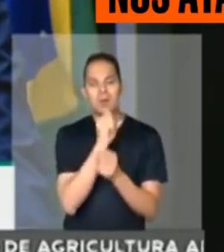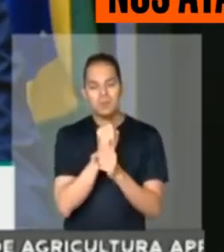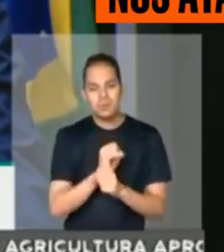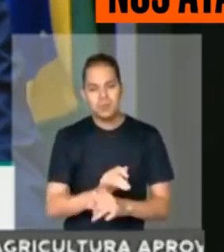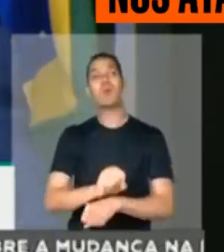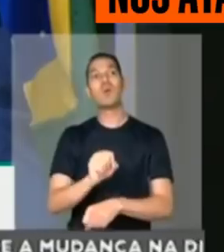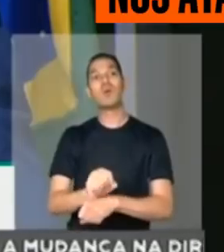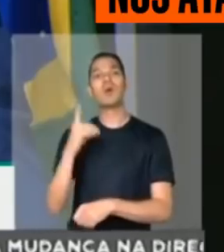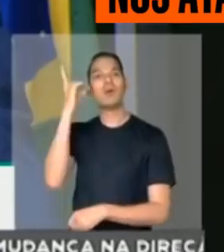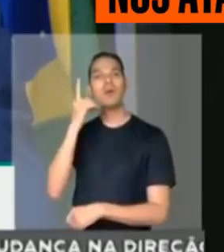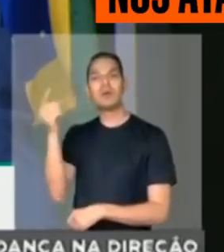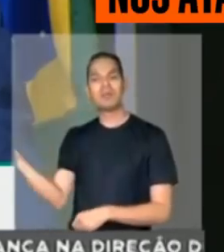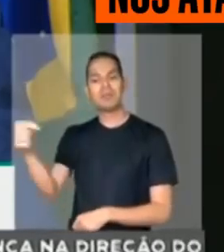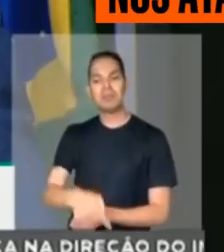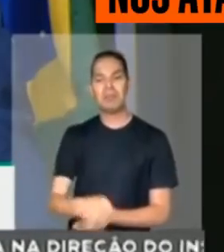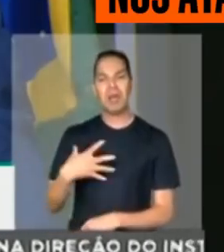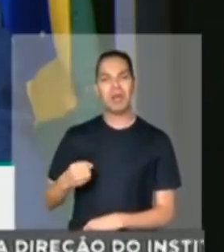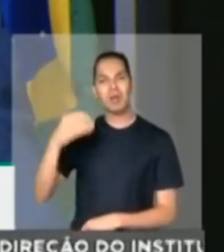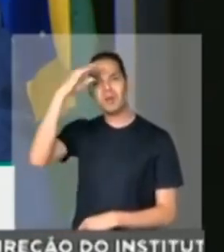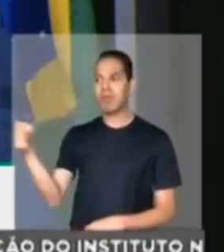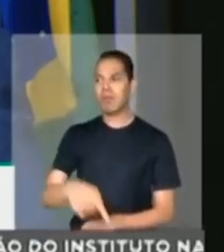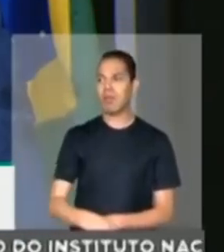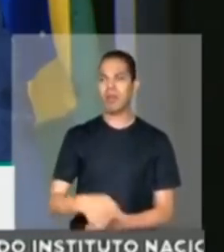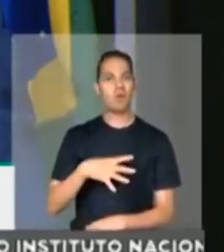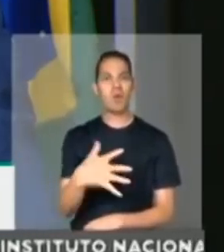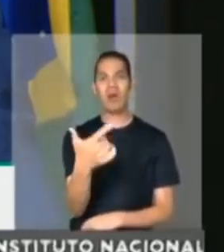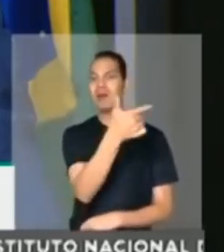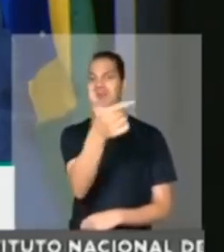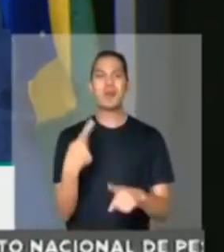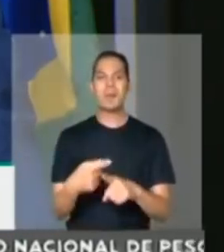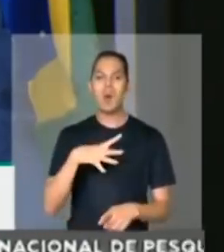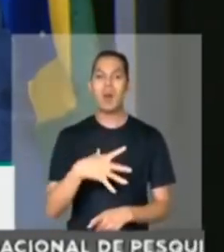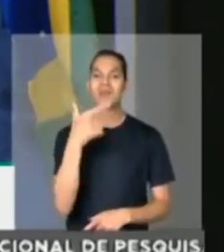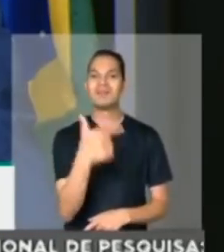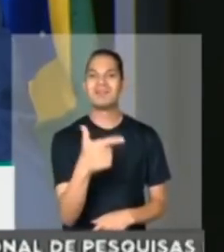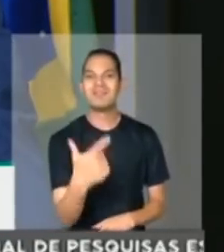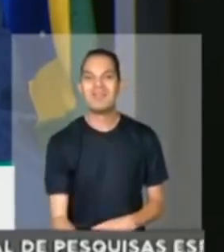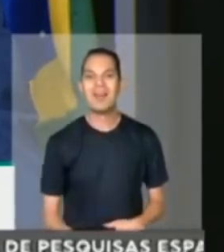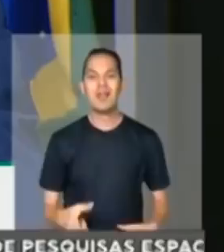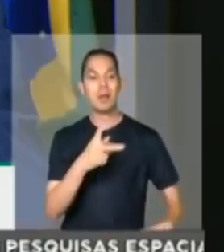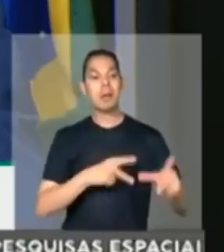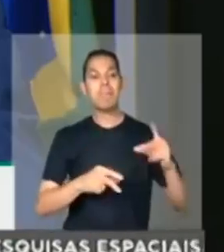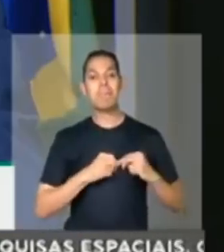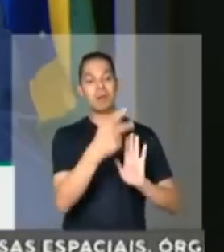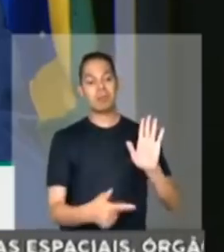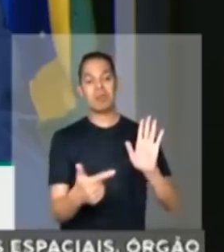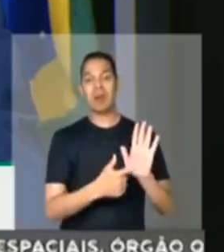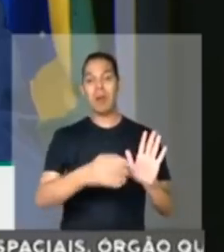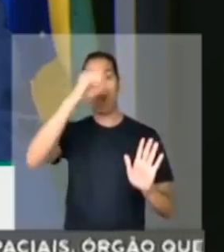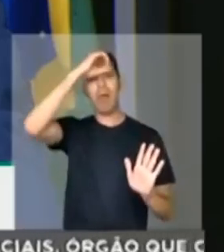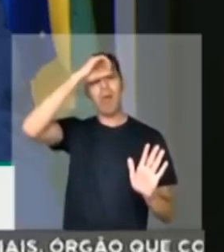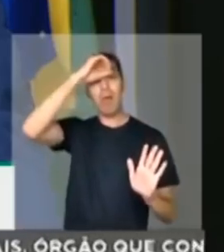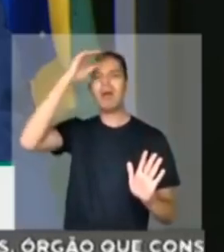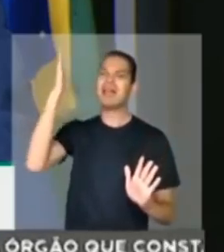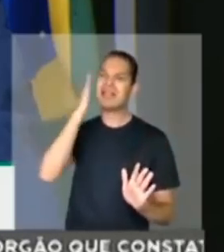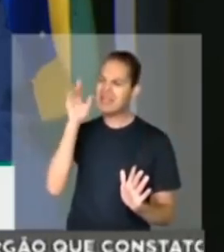ao projeto, não teve a coragem de aparecer porque é um covarde que não leu o mérito do projeto e sabe